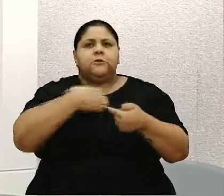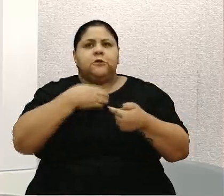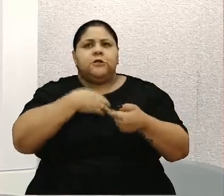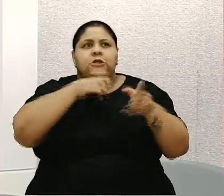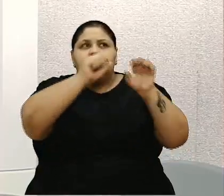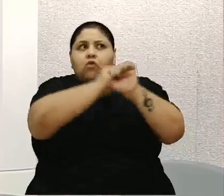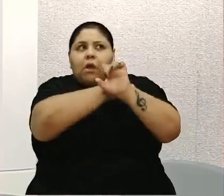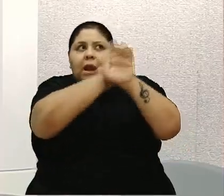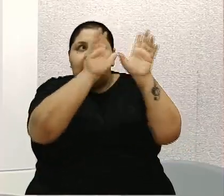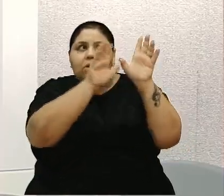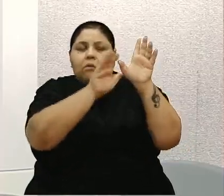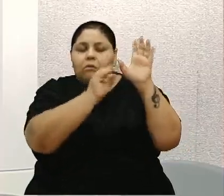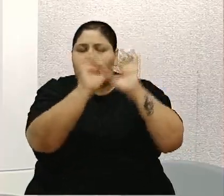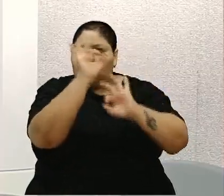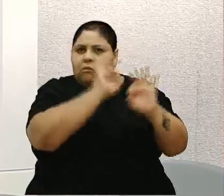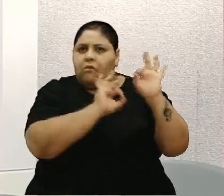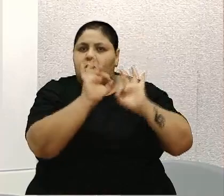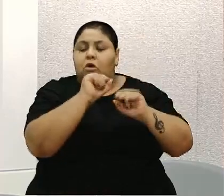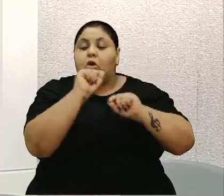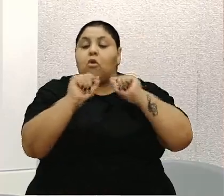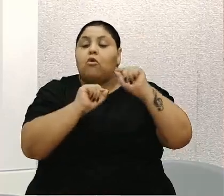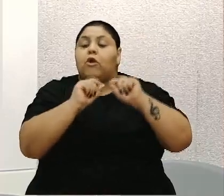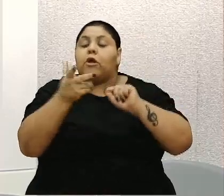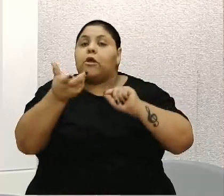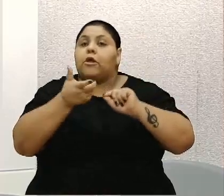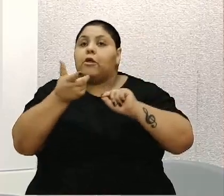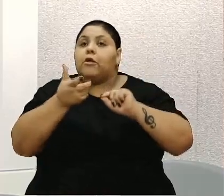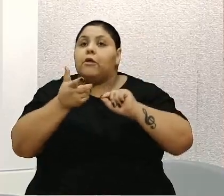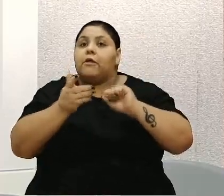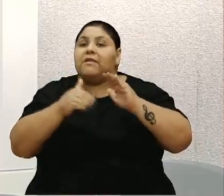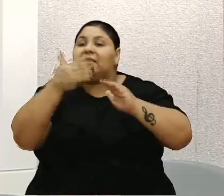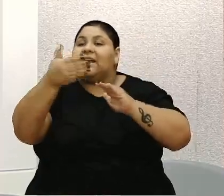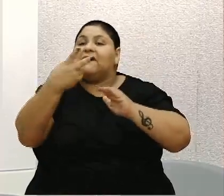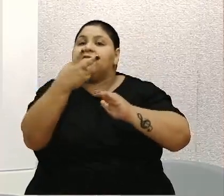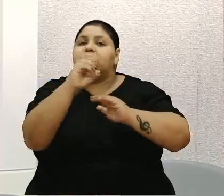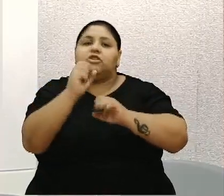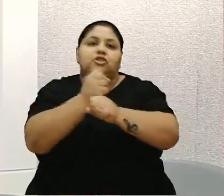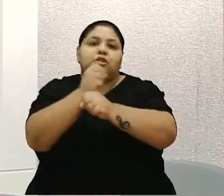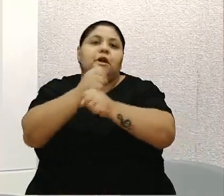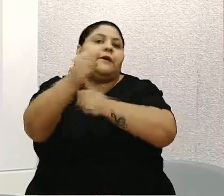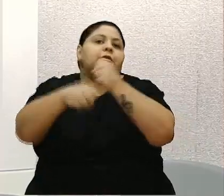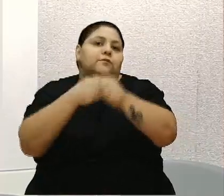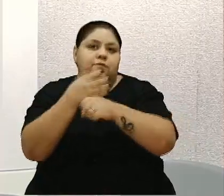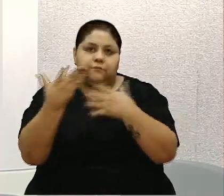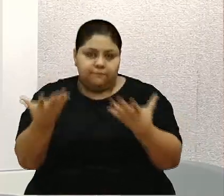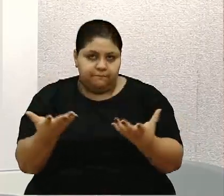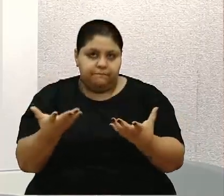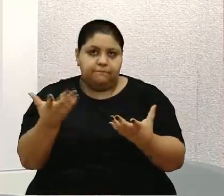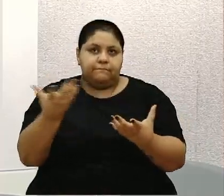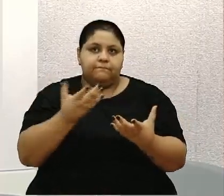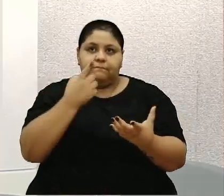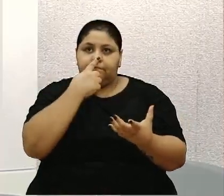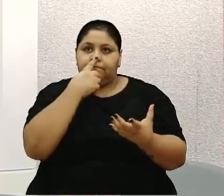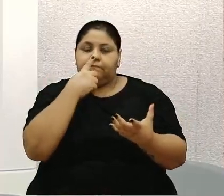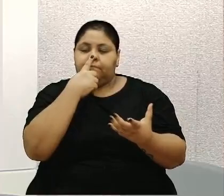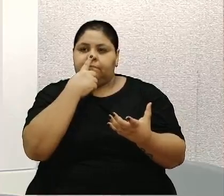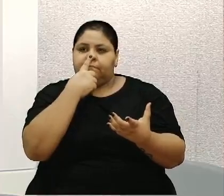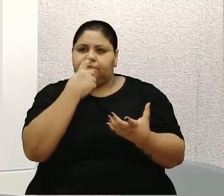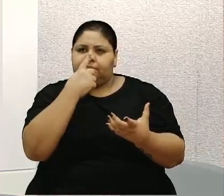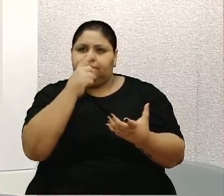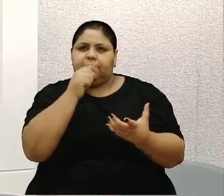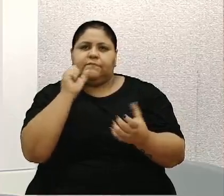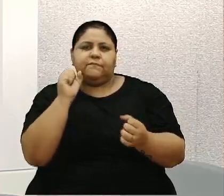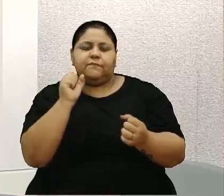clara estabelecer o que nós pretendemos daqui 20 anos para a nossa cidade. Queremos esgoto 100% tratado,